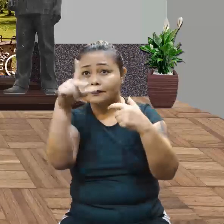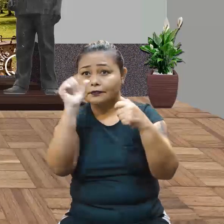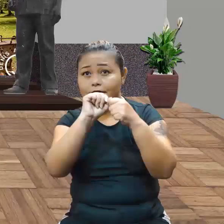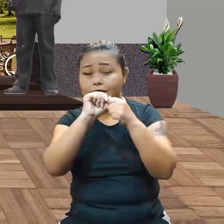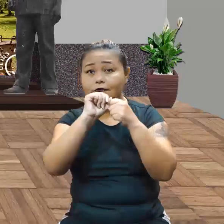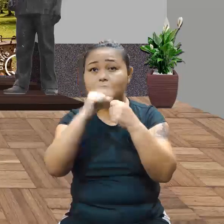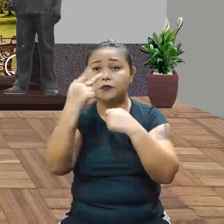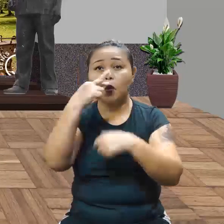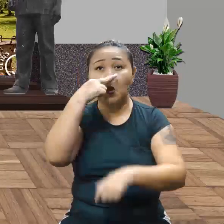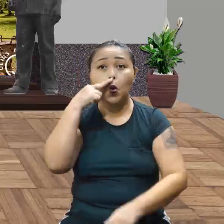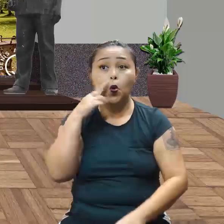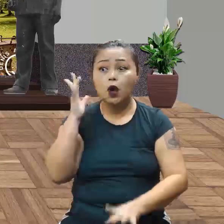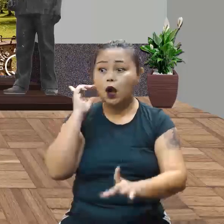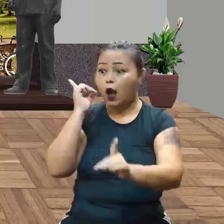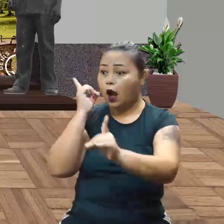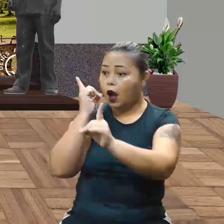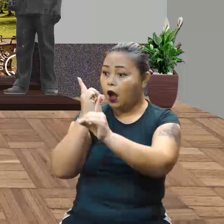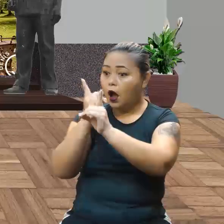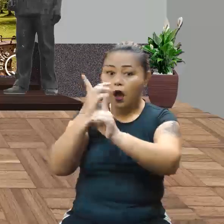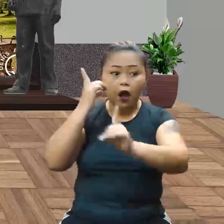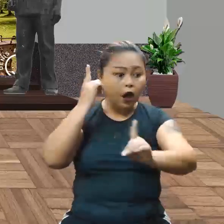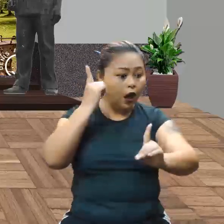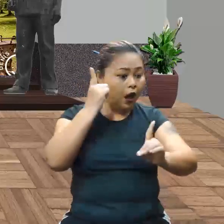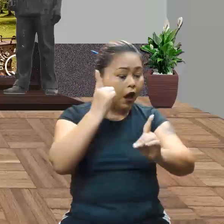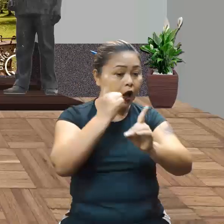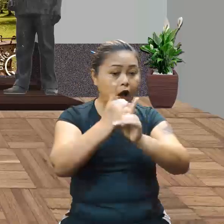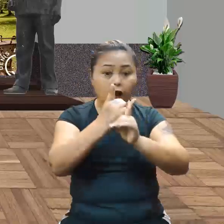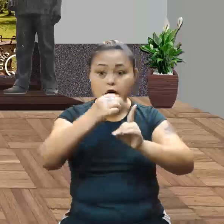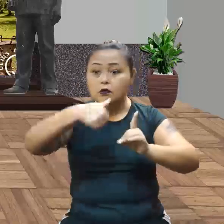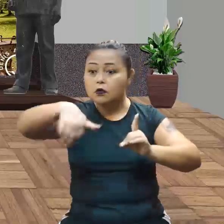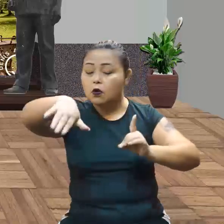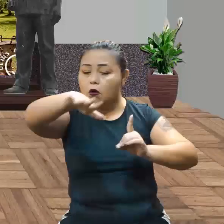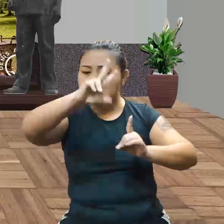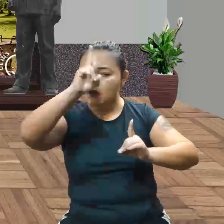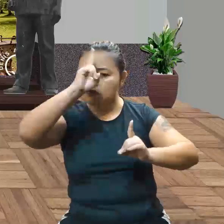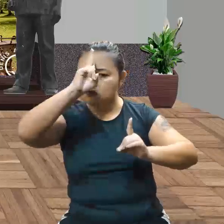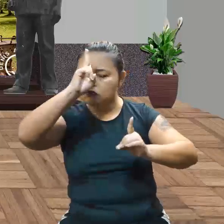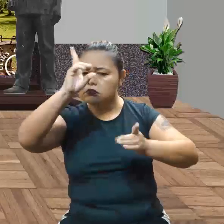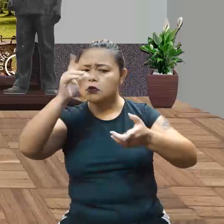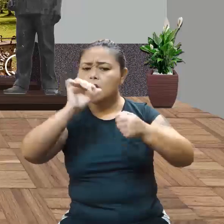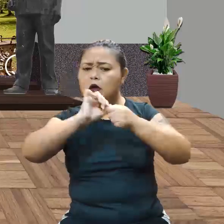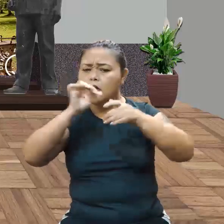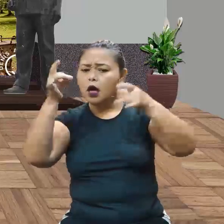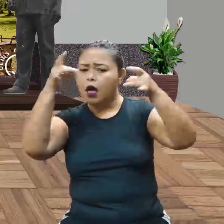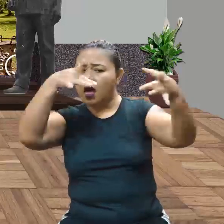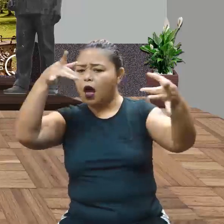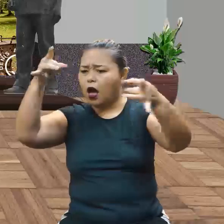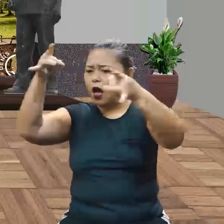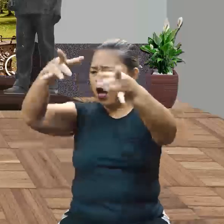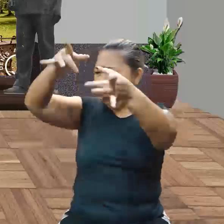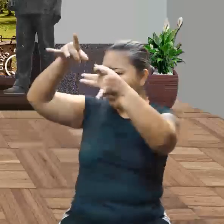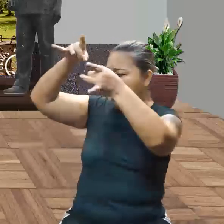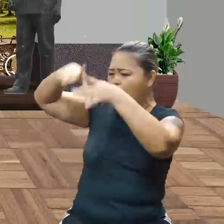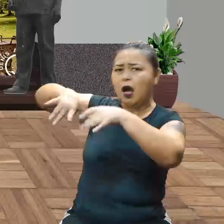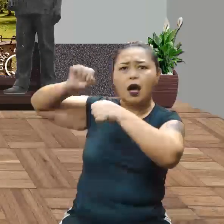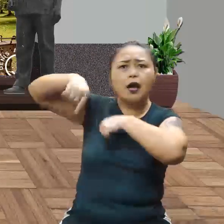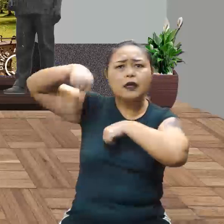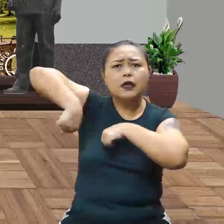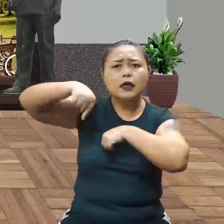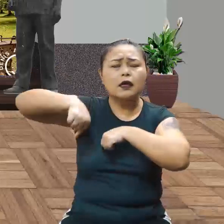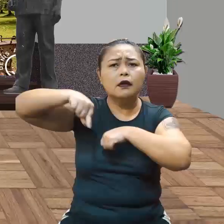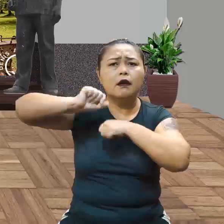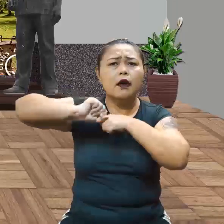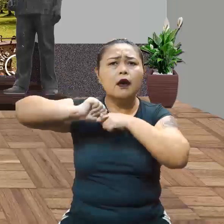encontra monumentos históricos que estavam abandonados. Desde a proclamação da República, foram abandonados